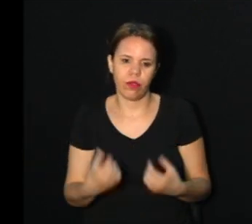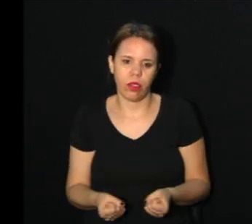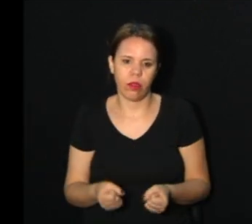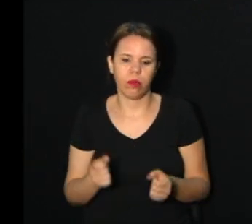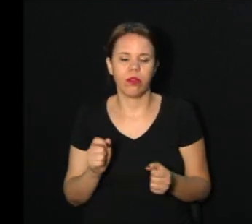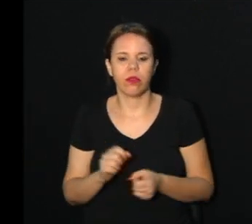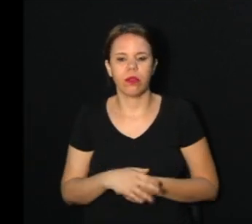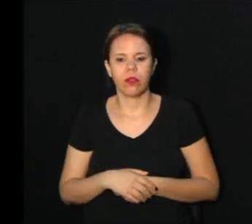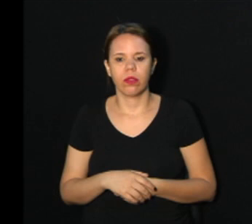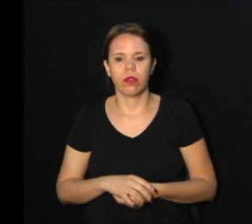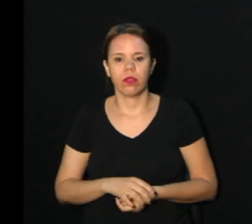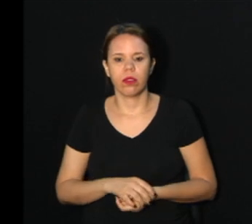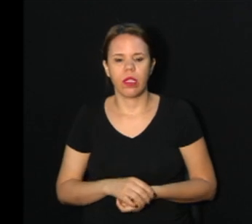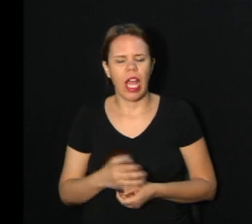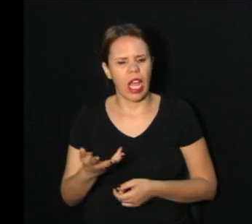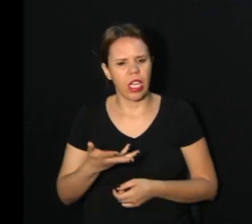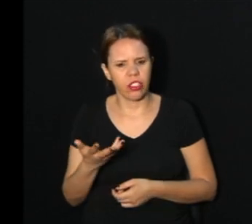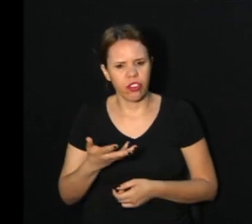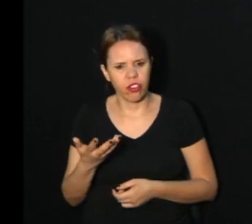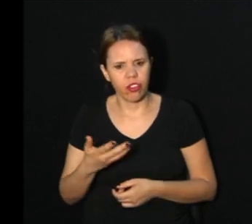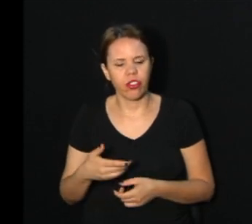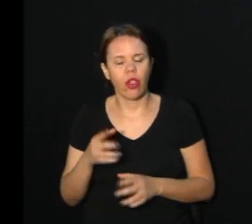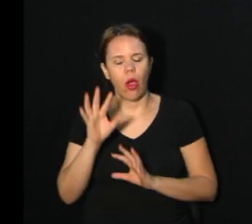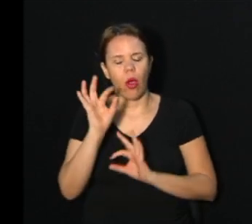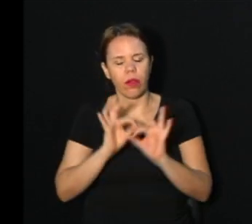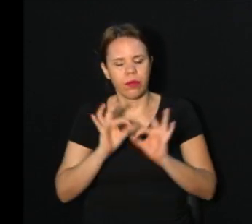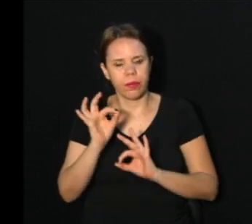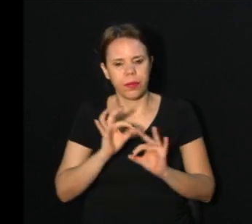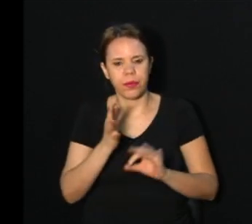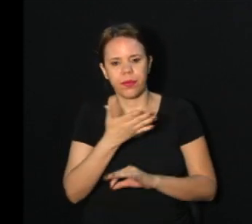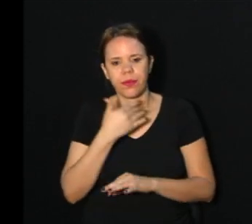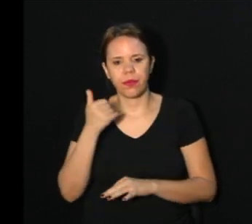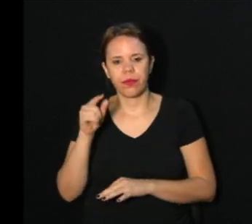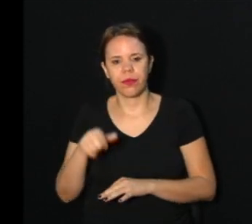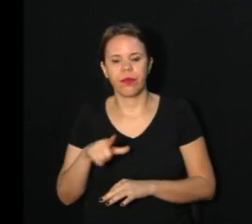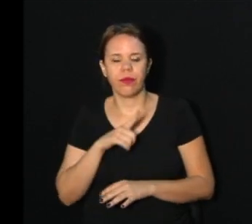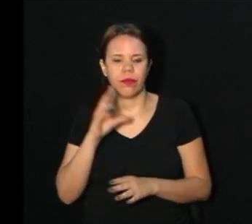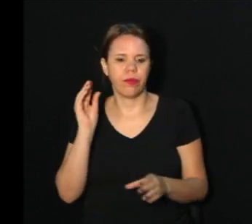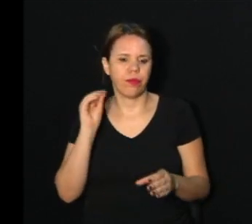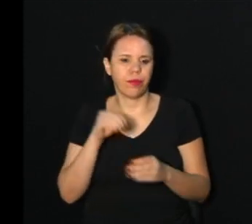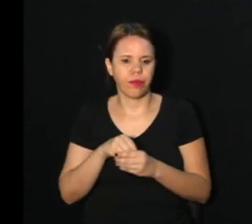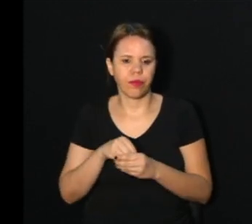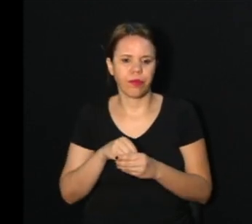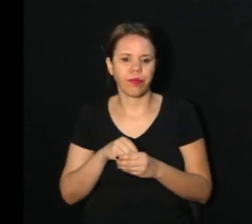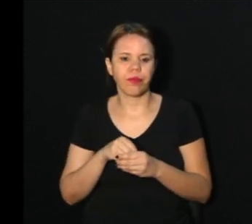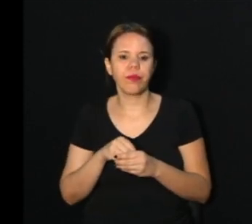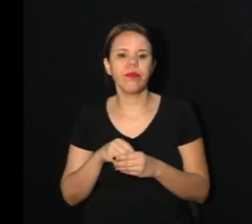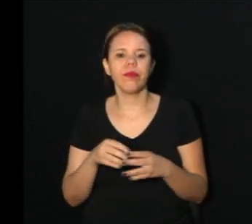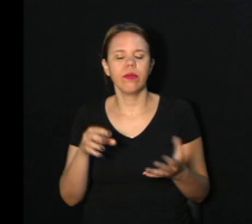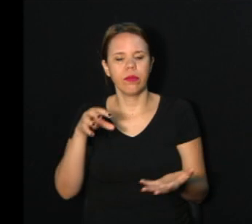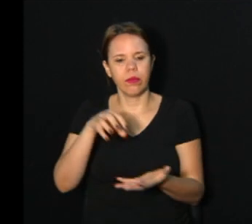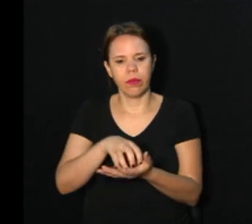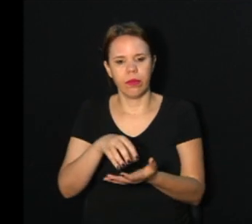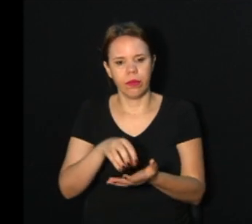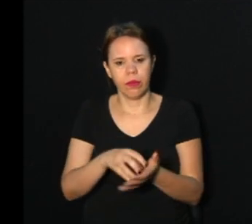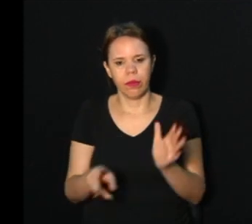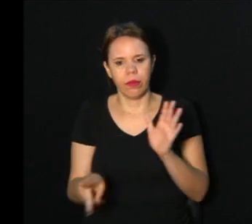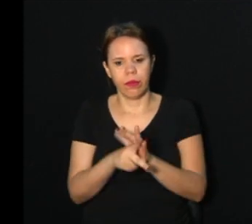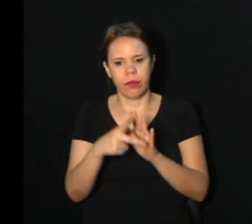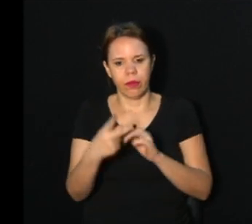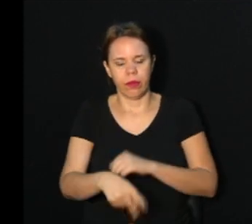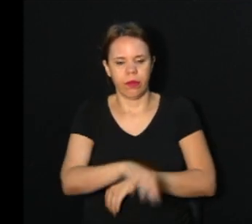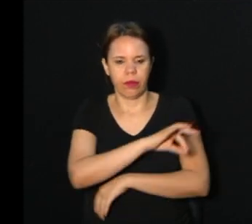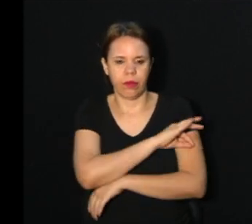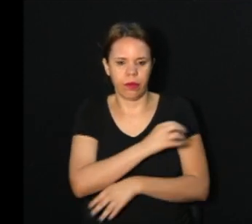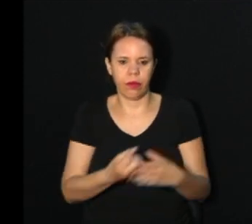certa forma, agilizar e organizar melhor isso dentro da Procuradoria-Geral do município, que, ora, se propõe